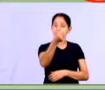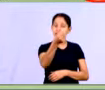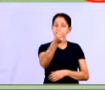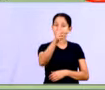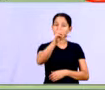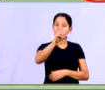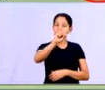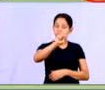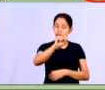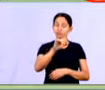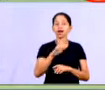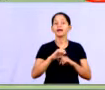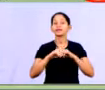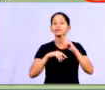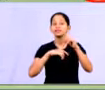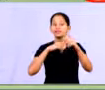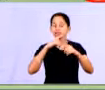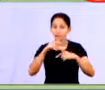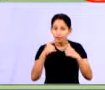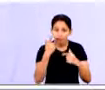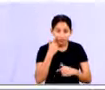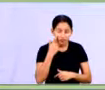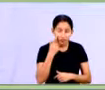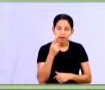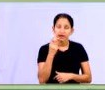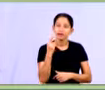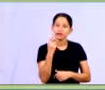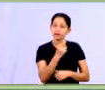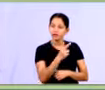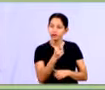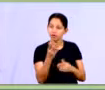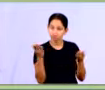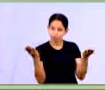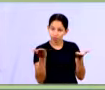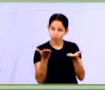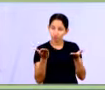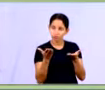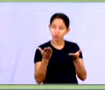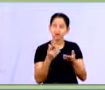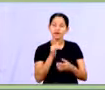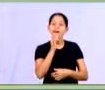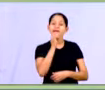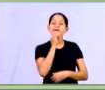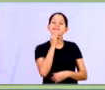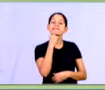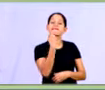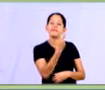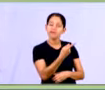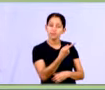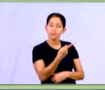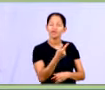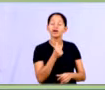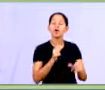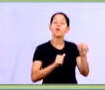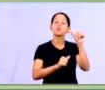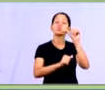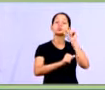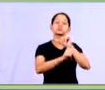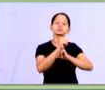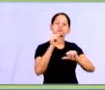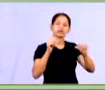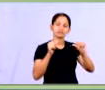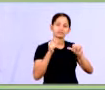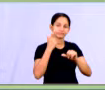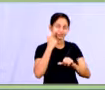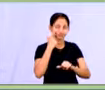E a gente vai ver a seguir, professora, se você puder me ajudar, um exemplo que ele faz ao contrário, o processo